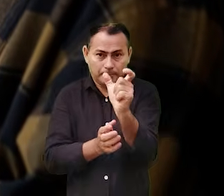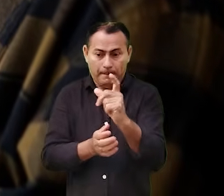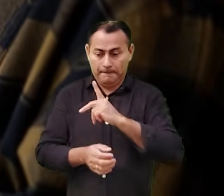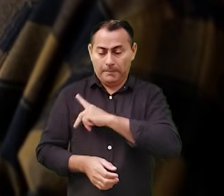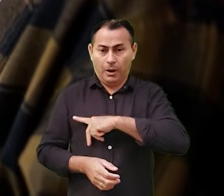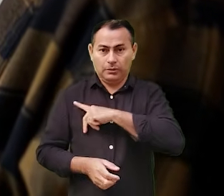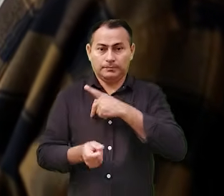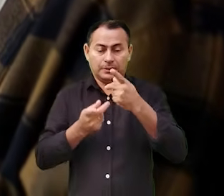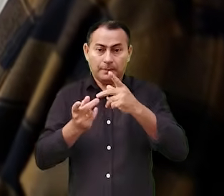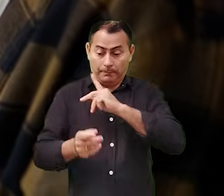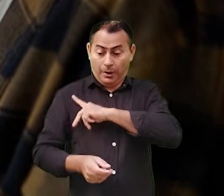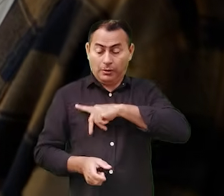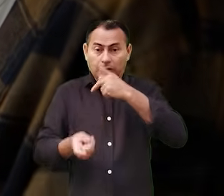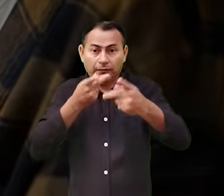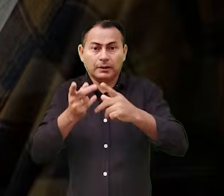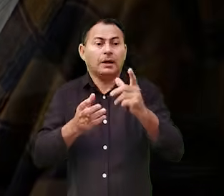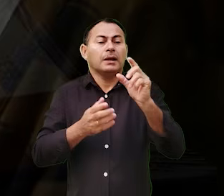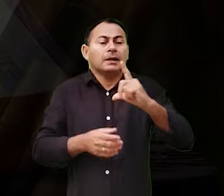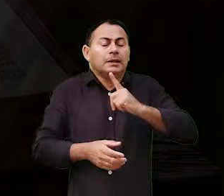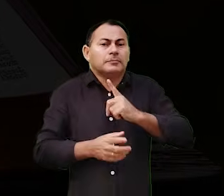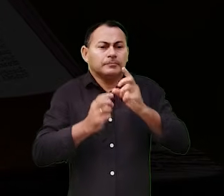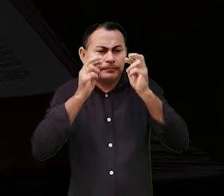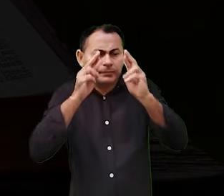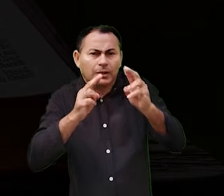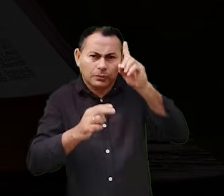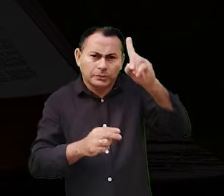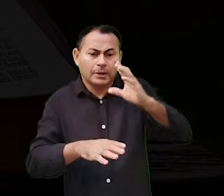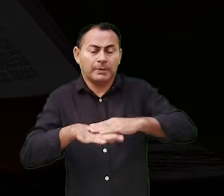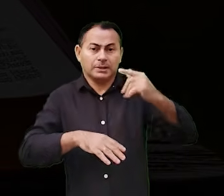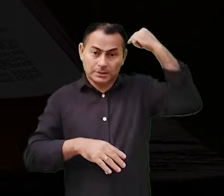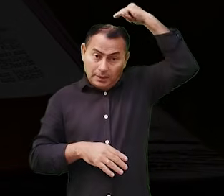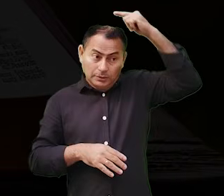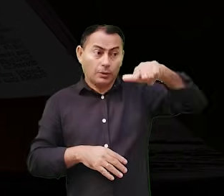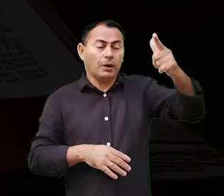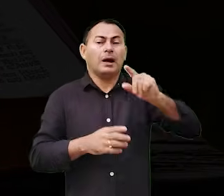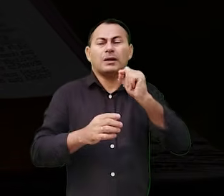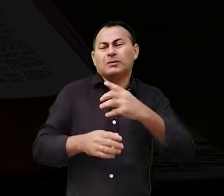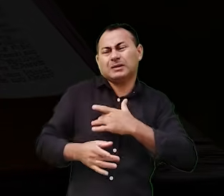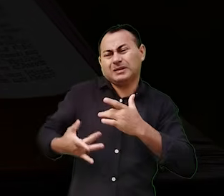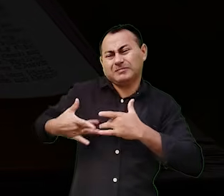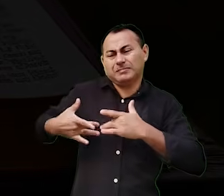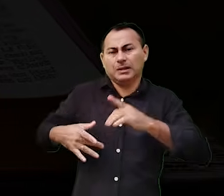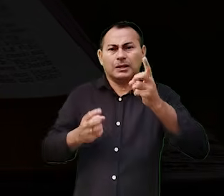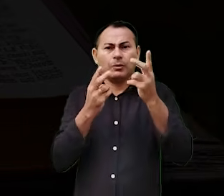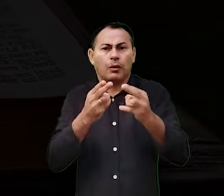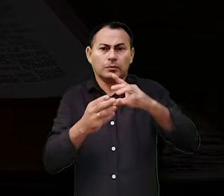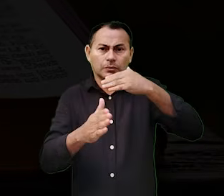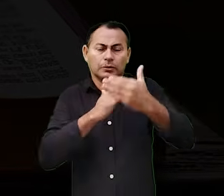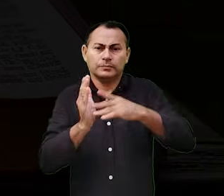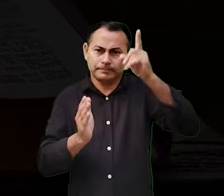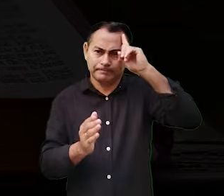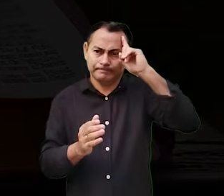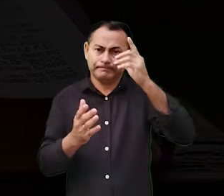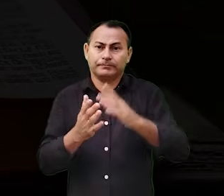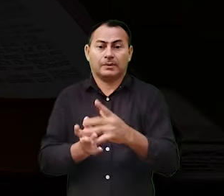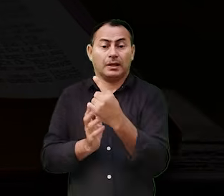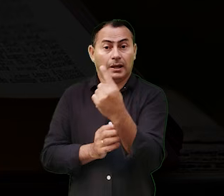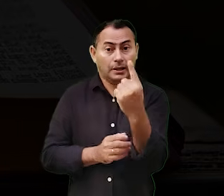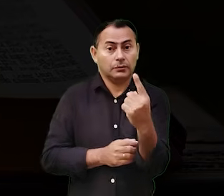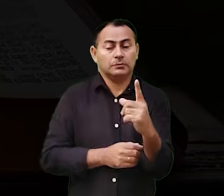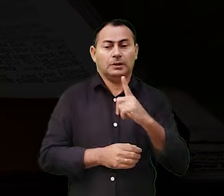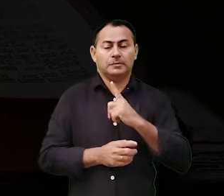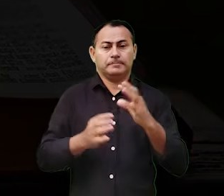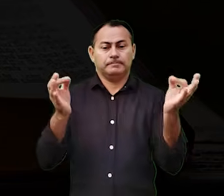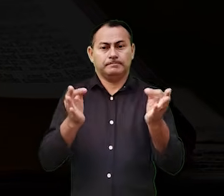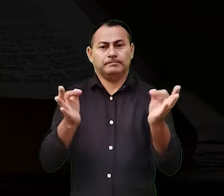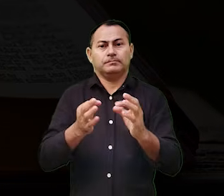as palavras de Paulo. Ele diz: há quem considere um dia mais sagrado que outro, há quem considere iguais todos os dias. Cada